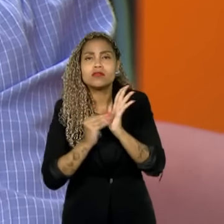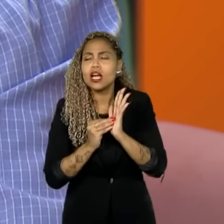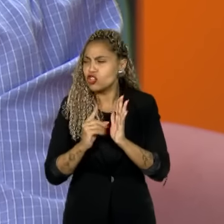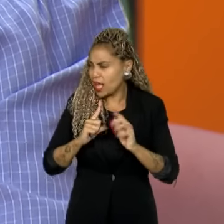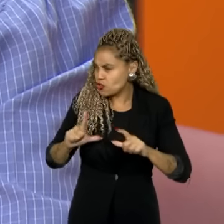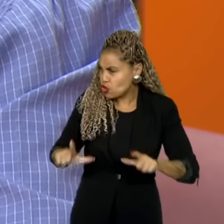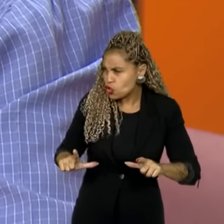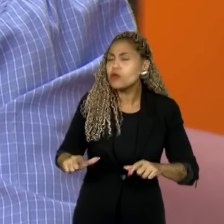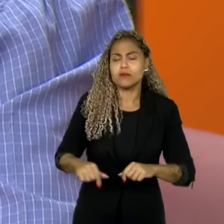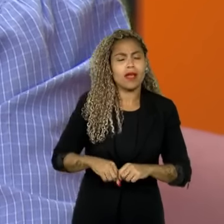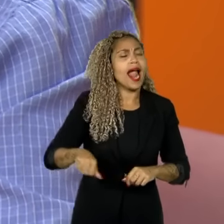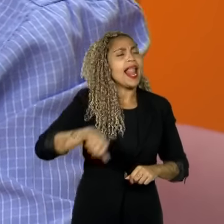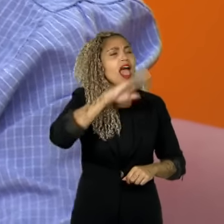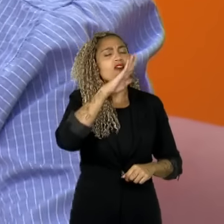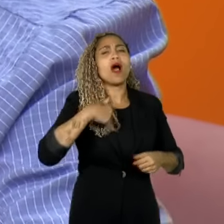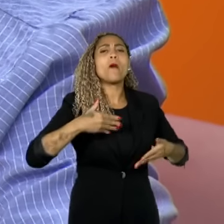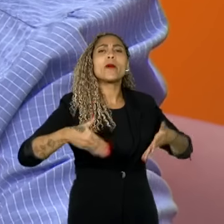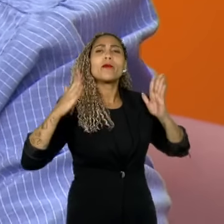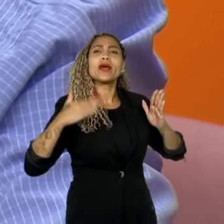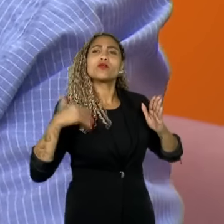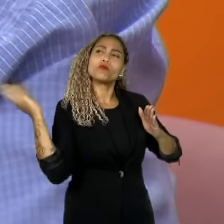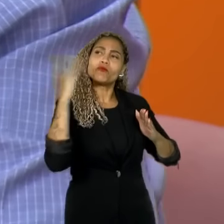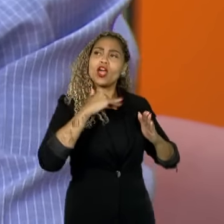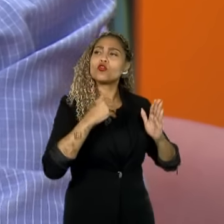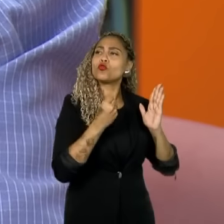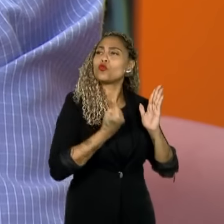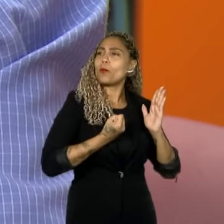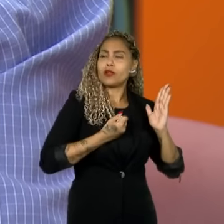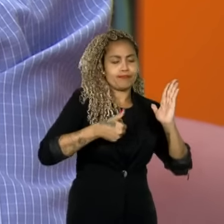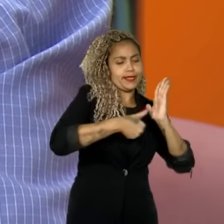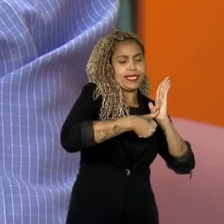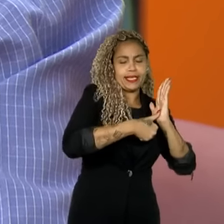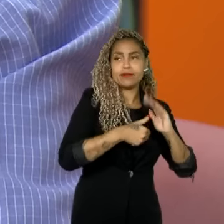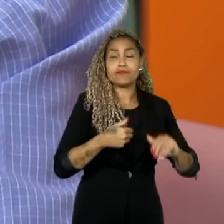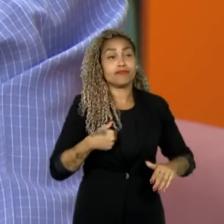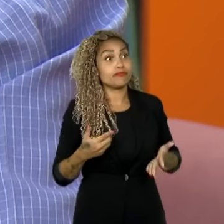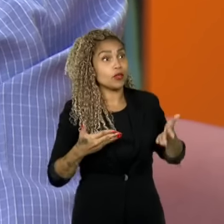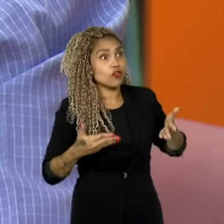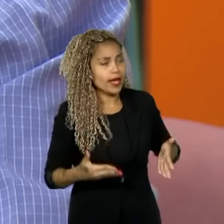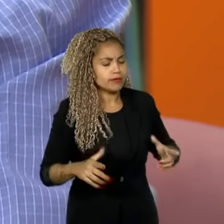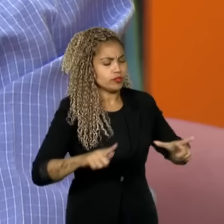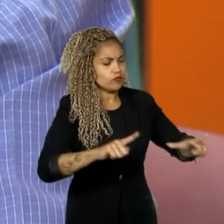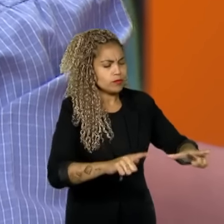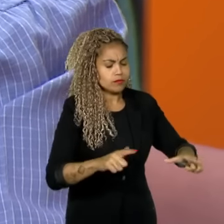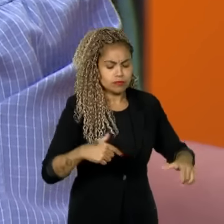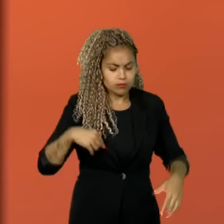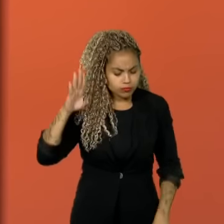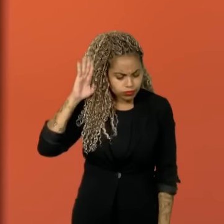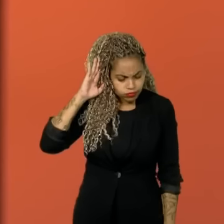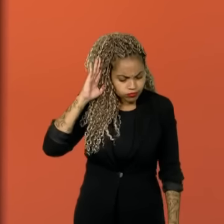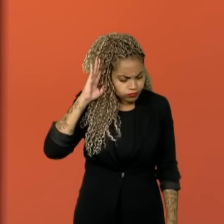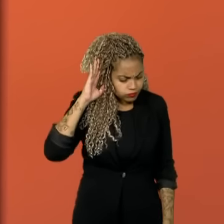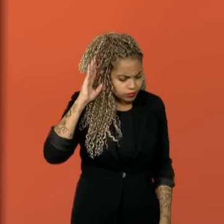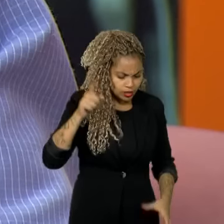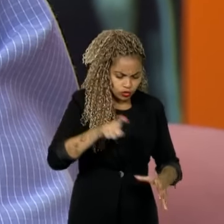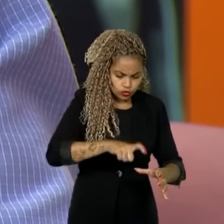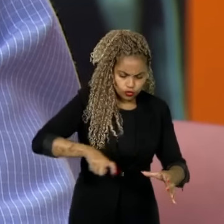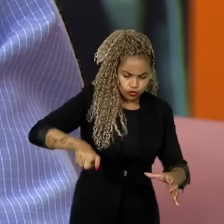apartamento, número tal. Aí levei esse disco. Aí ele ouviu, assim, uma meia hora, e falou de cara: disse, olha,